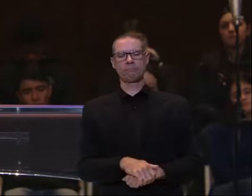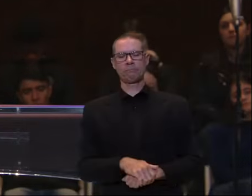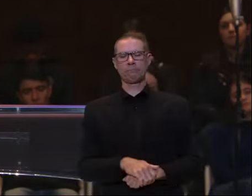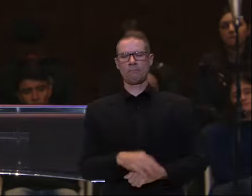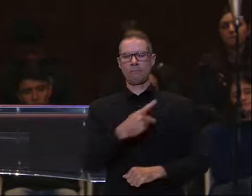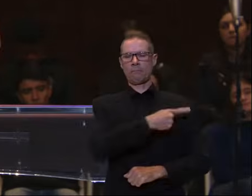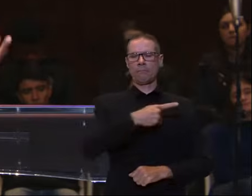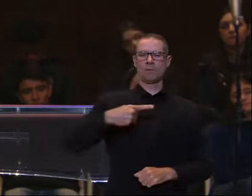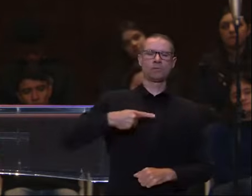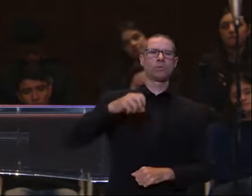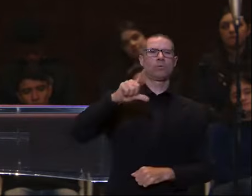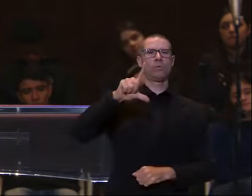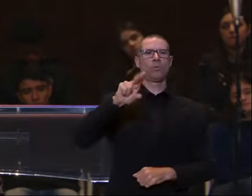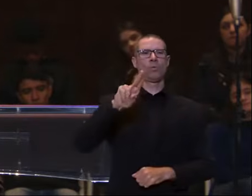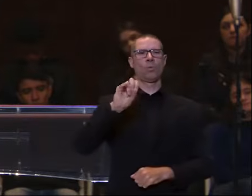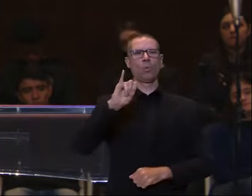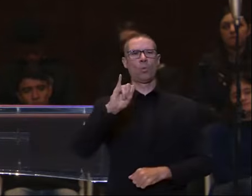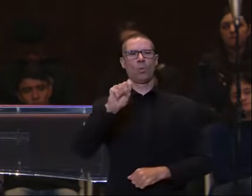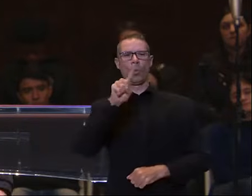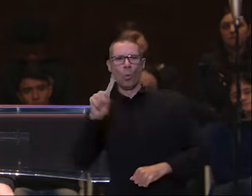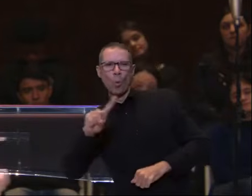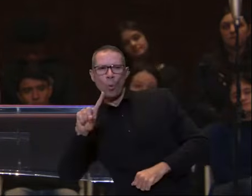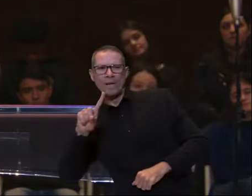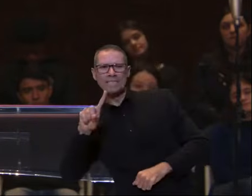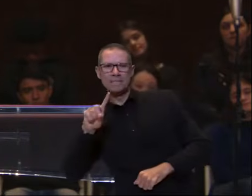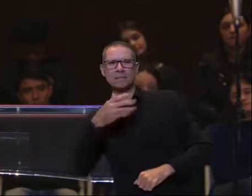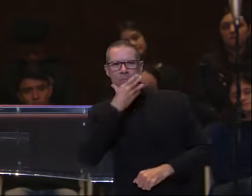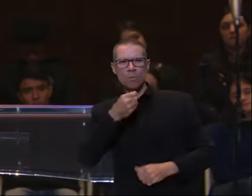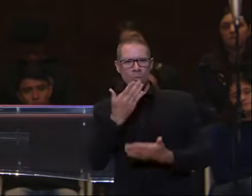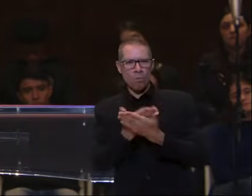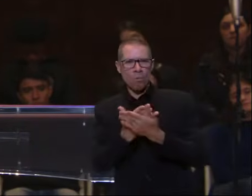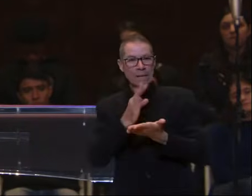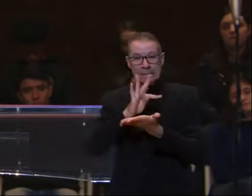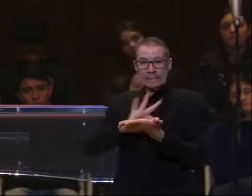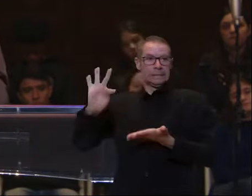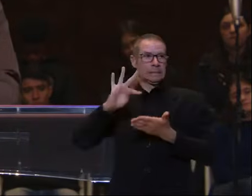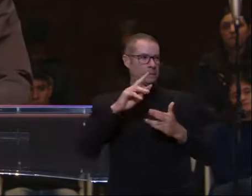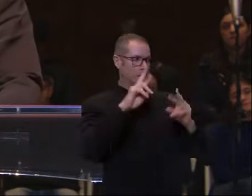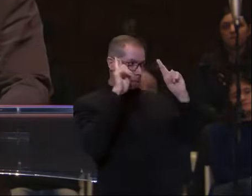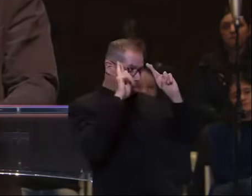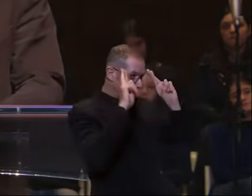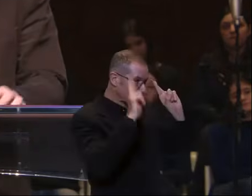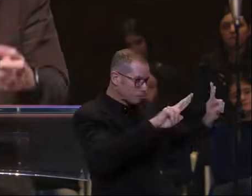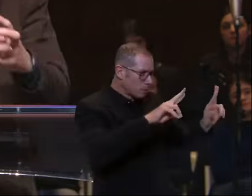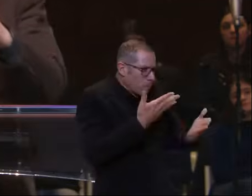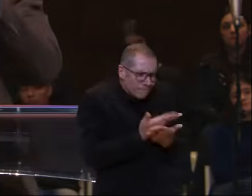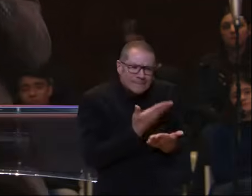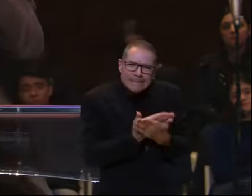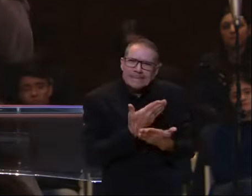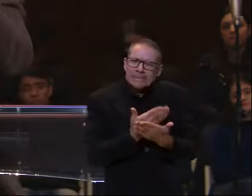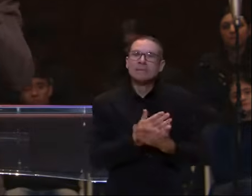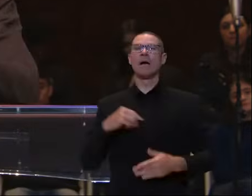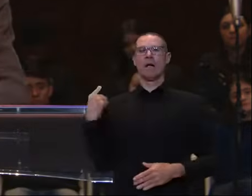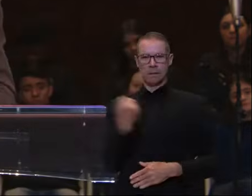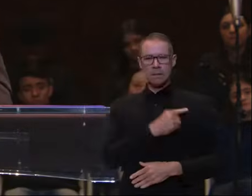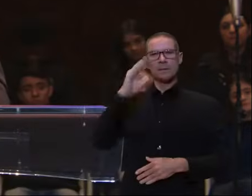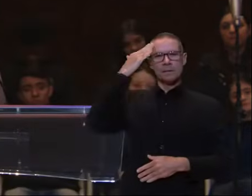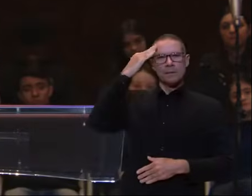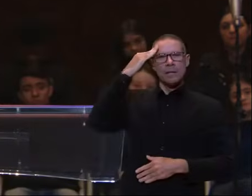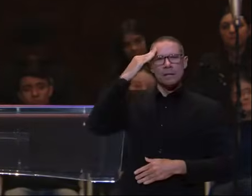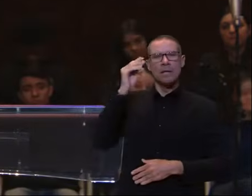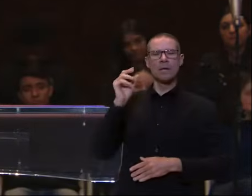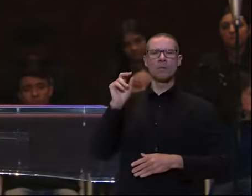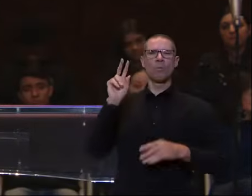Pastor Luiz Saião também é um exegeta que eu respeito muito. Ele vai falar que para a gente entender esse